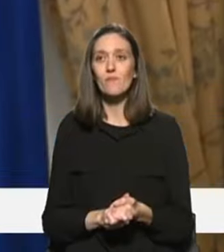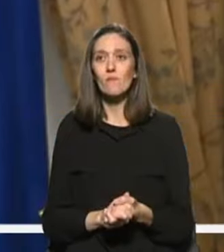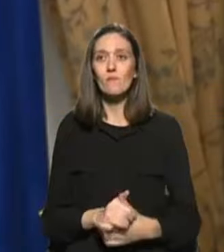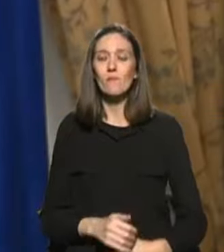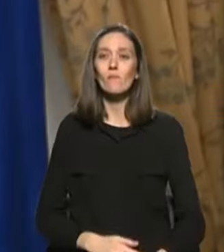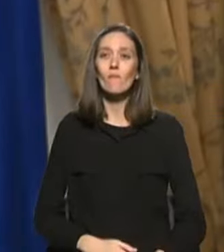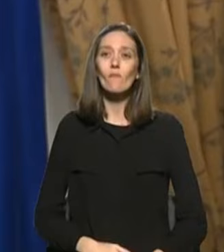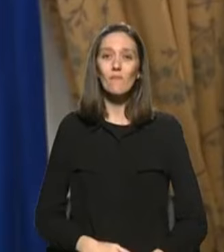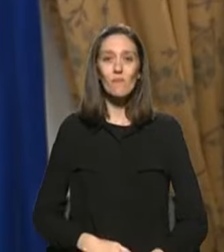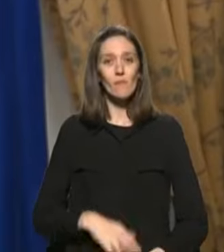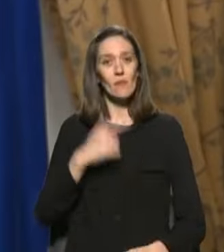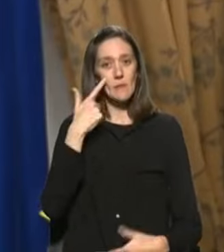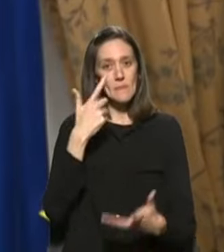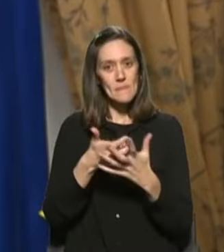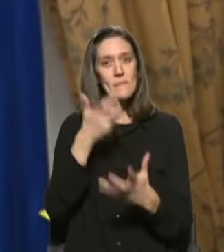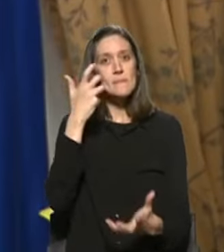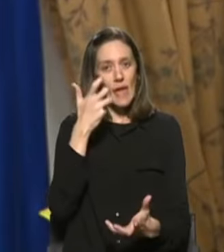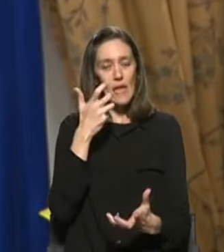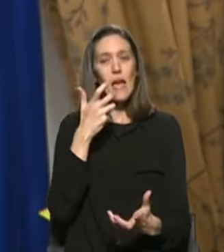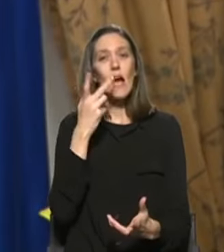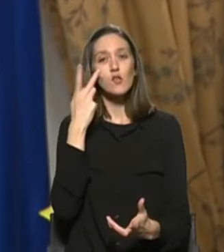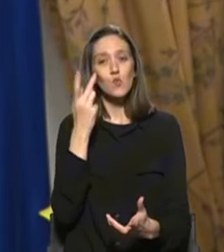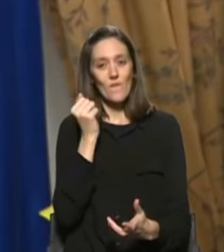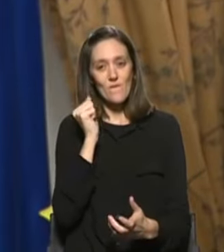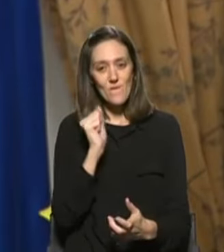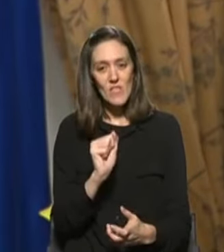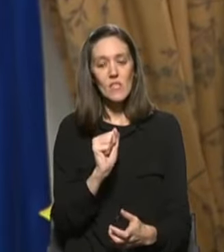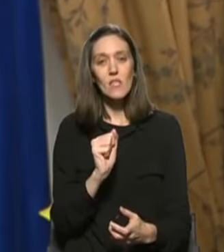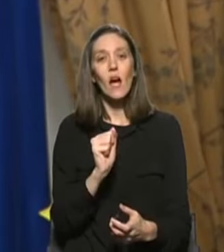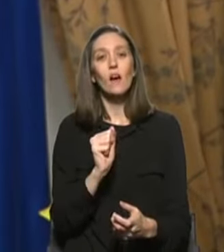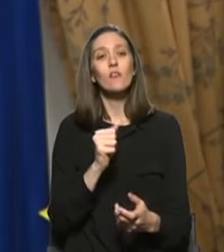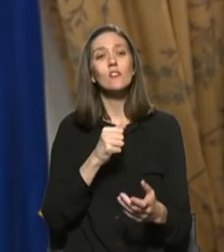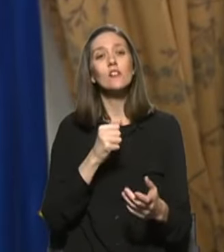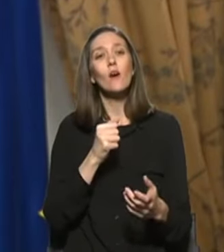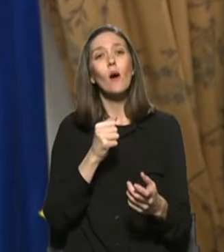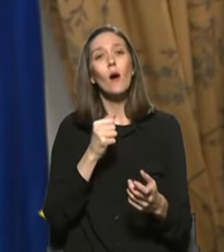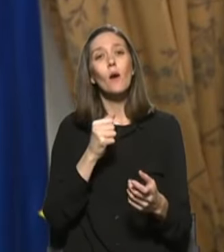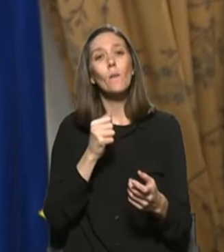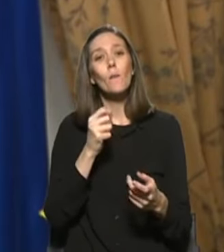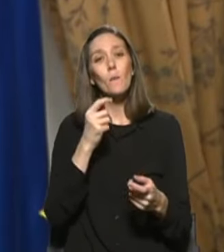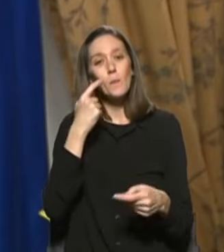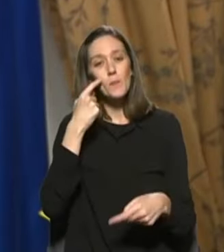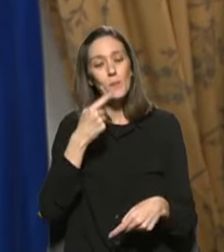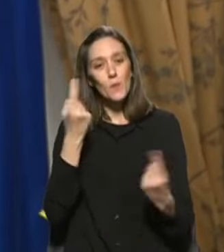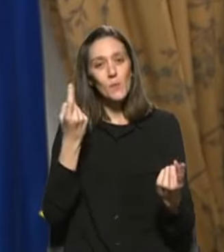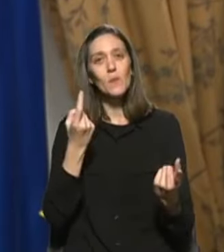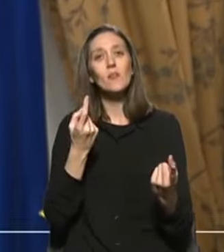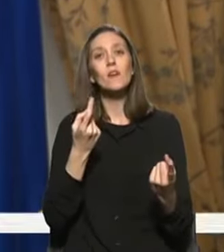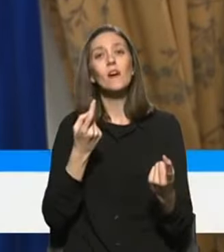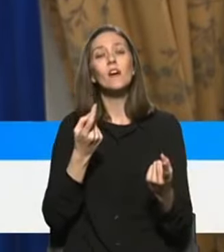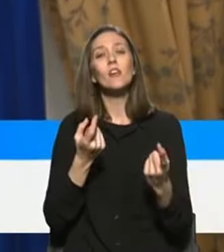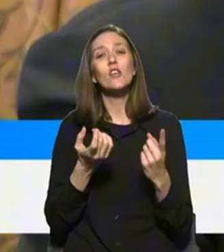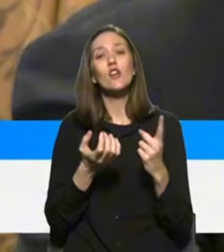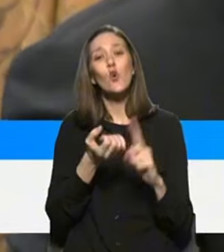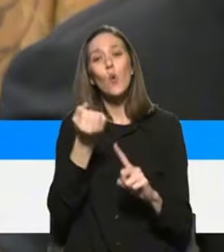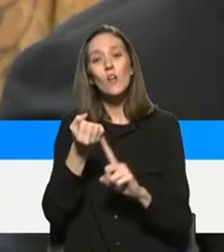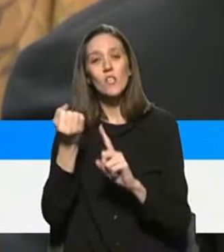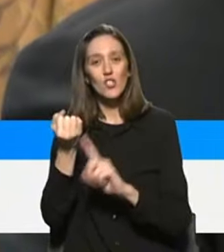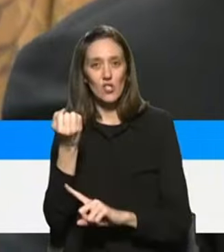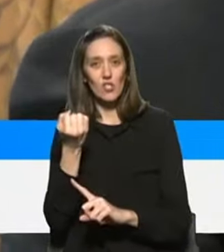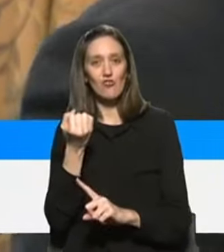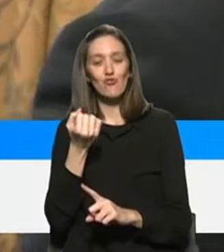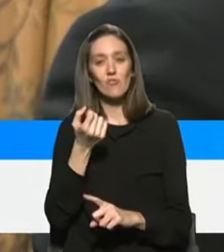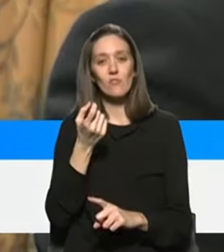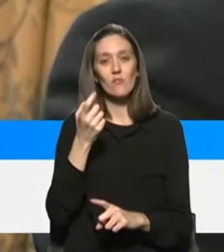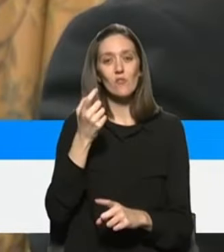intensa vida dedicada ao bem público e às conquistas e realizações do Dr. Mota Amaral.